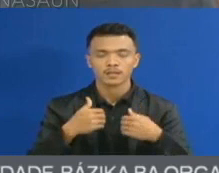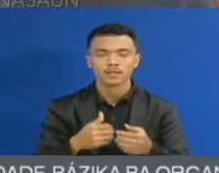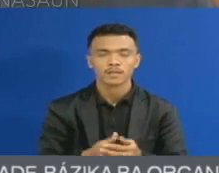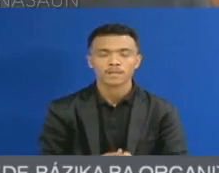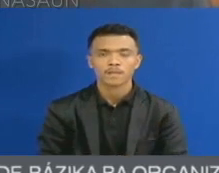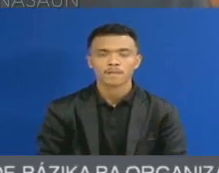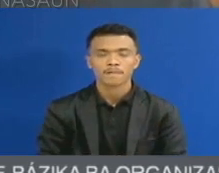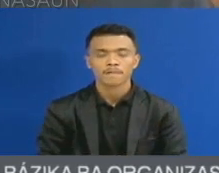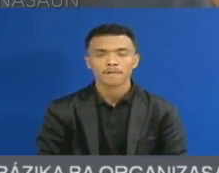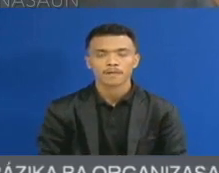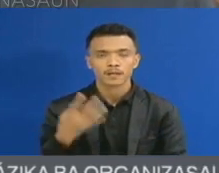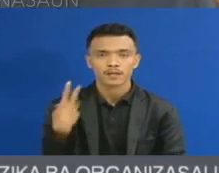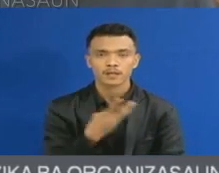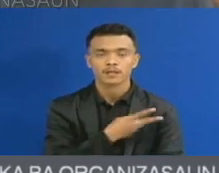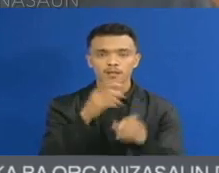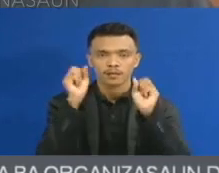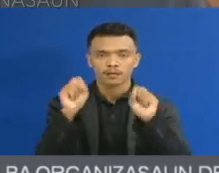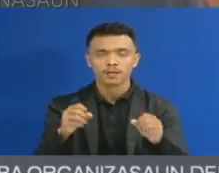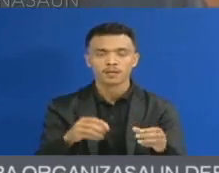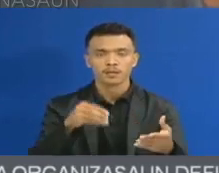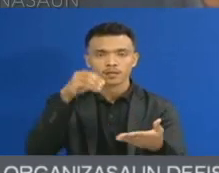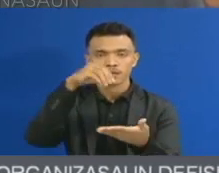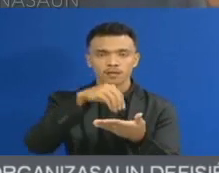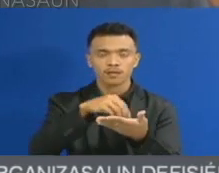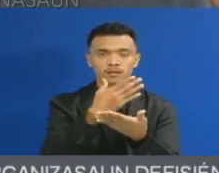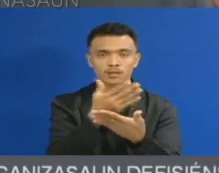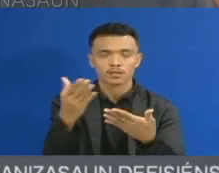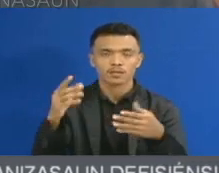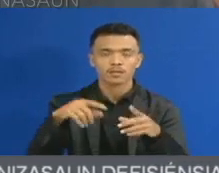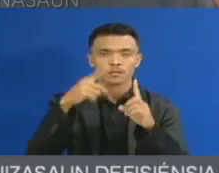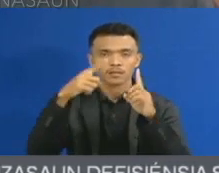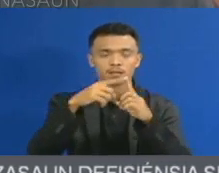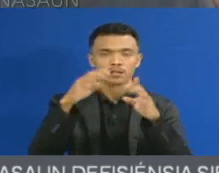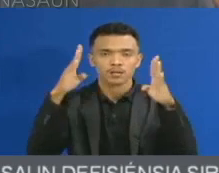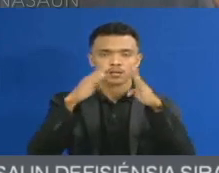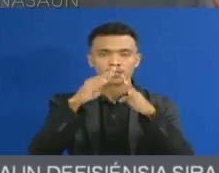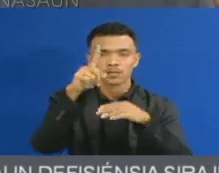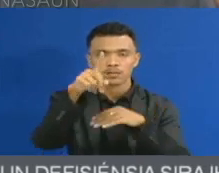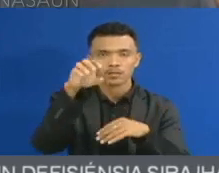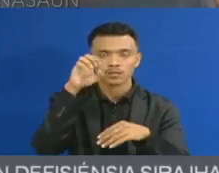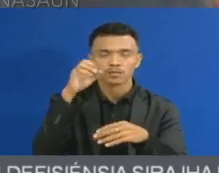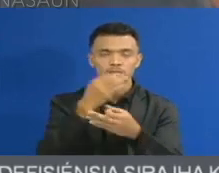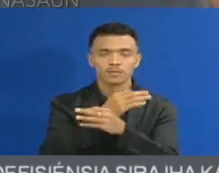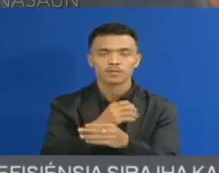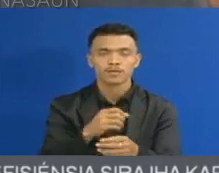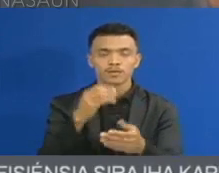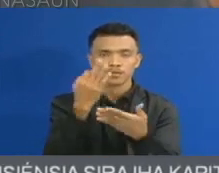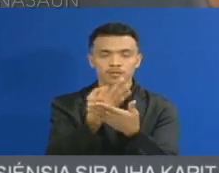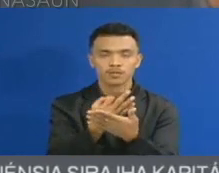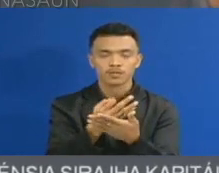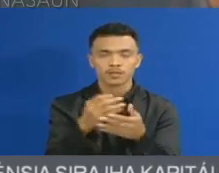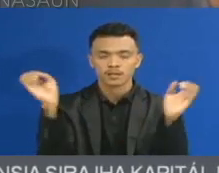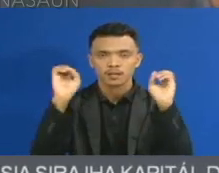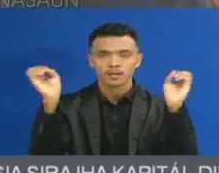nia, maka itabele hatama mobiliários. Mas quando uma atinge na 100%, balanço osang ia plano orçamento